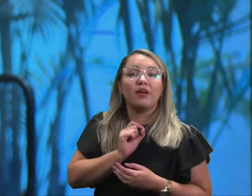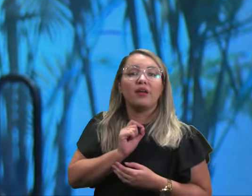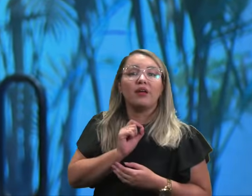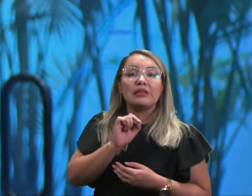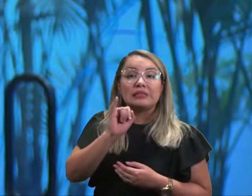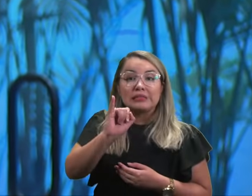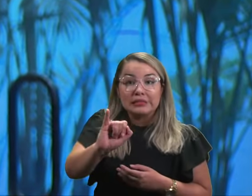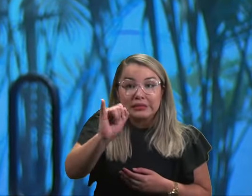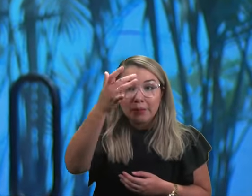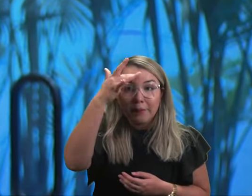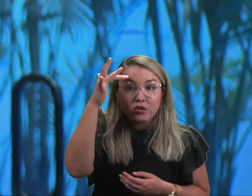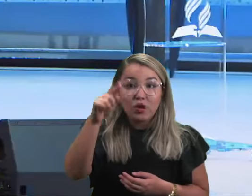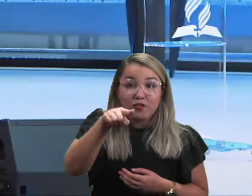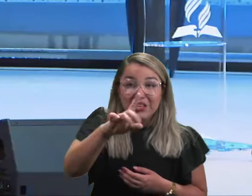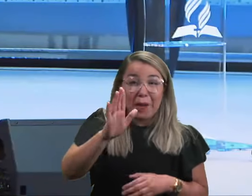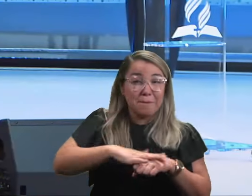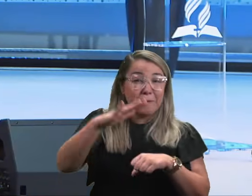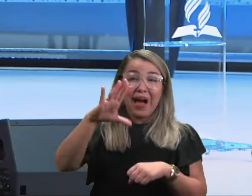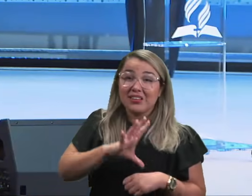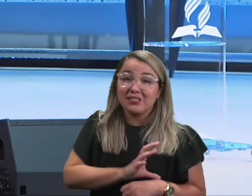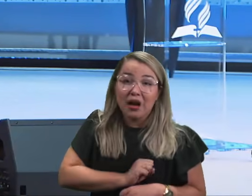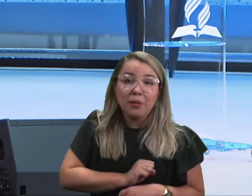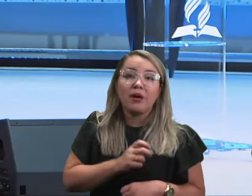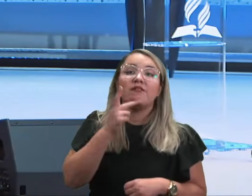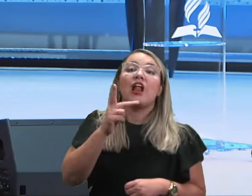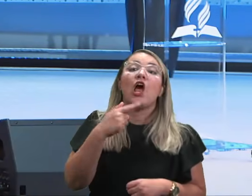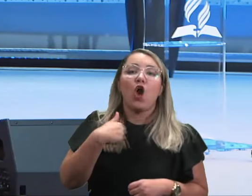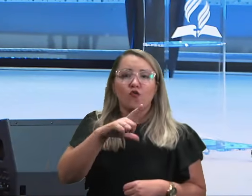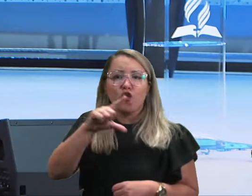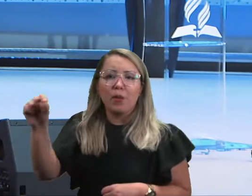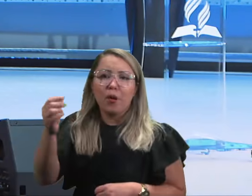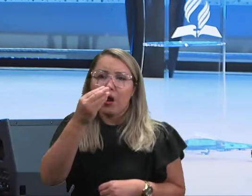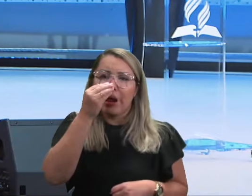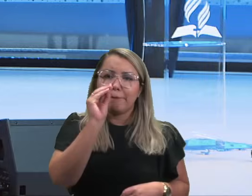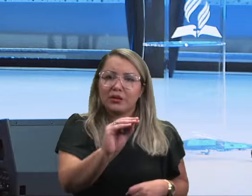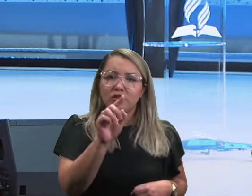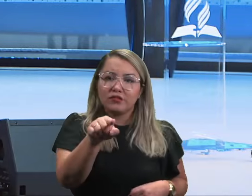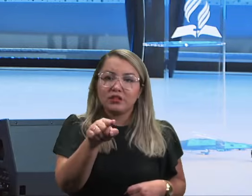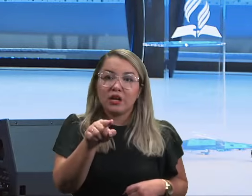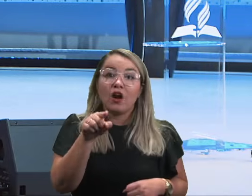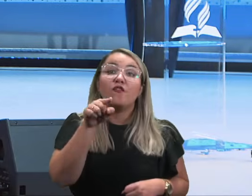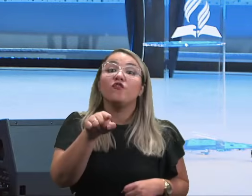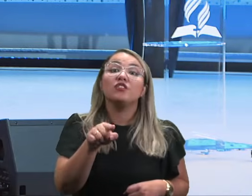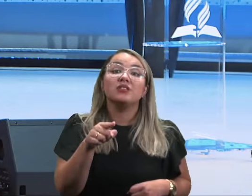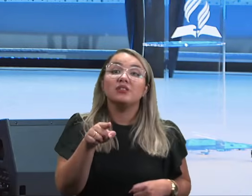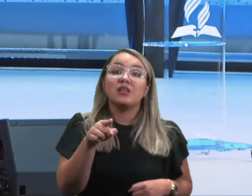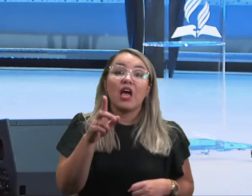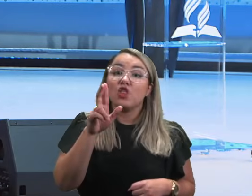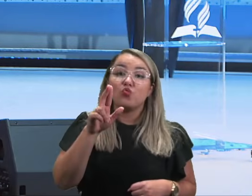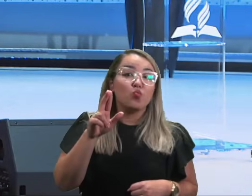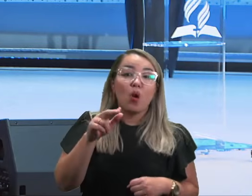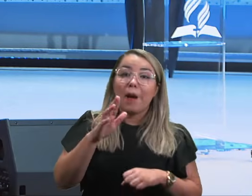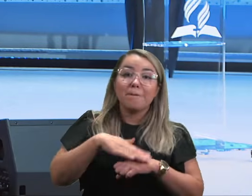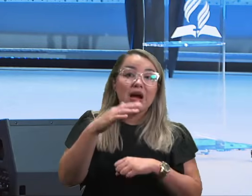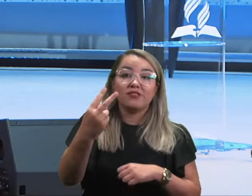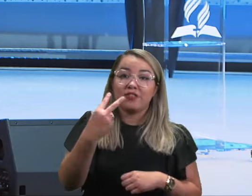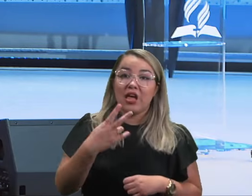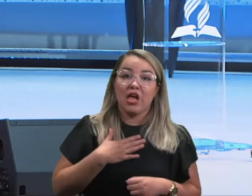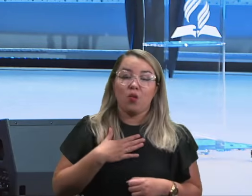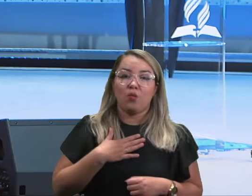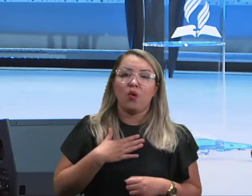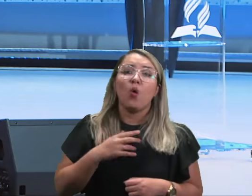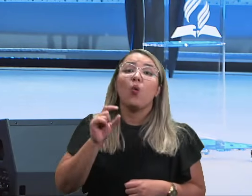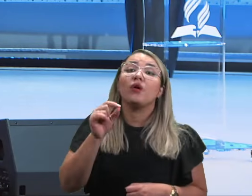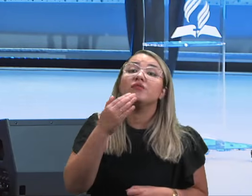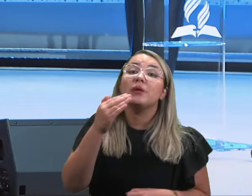Se a pessoa que você mais ama dissesse, eu vou embora, vou te abandonar aí, você não mais vai me ver, qual seria o seu pedido para essa